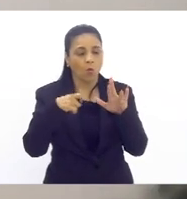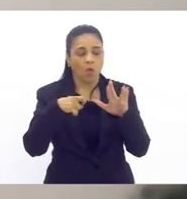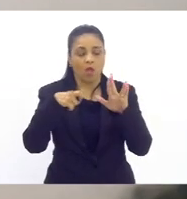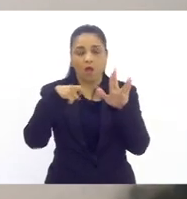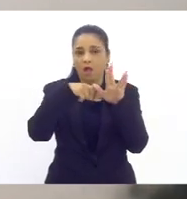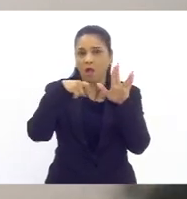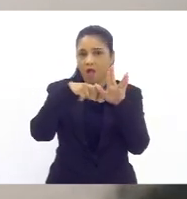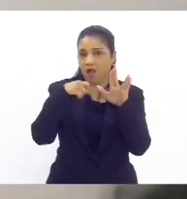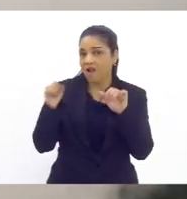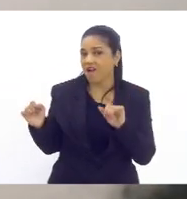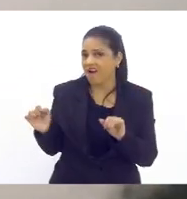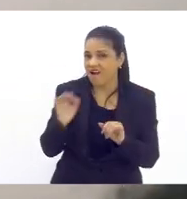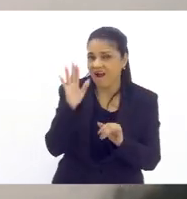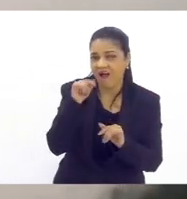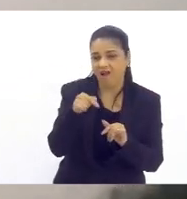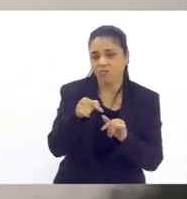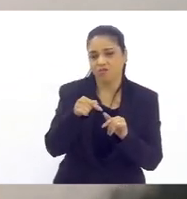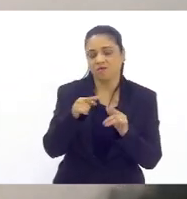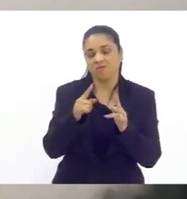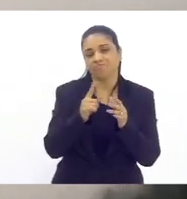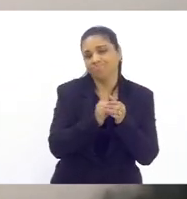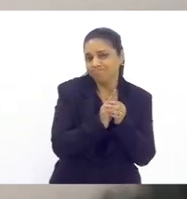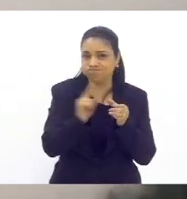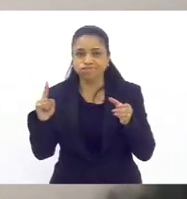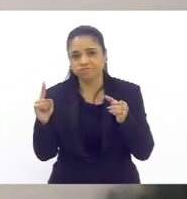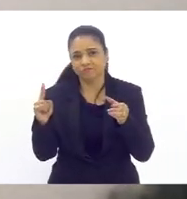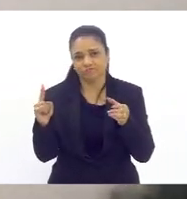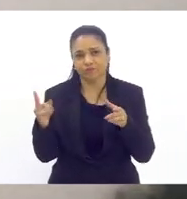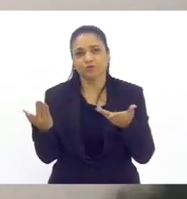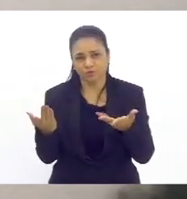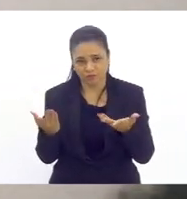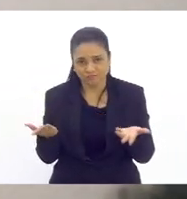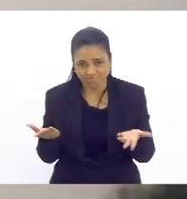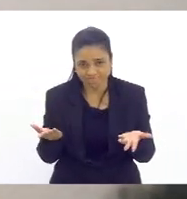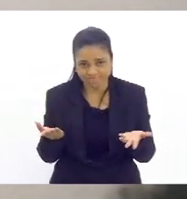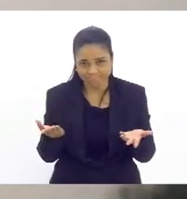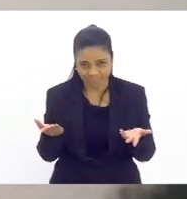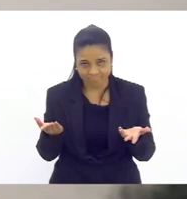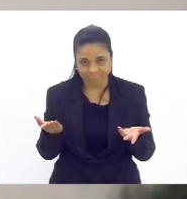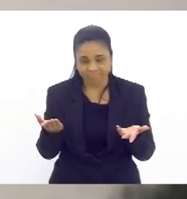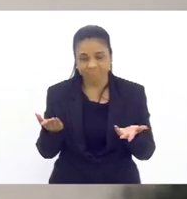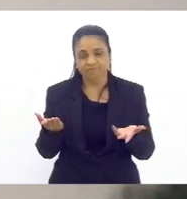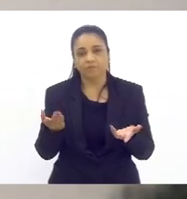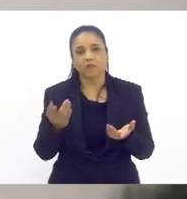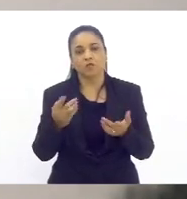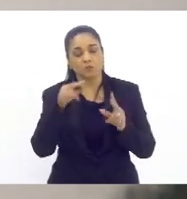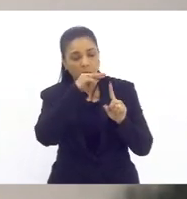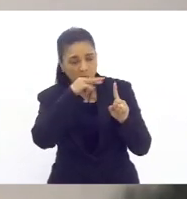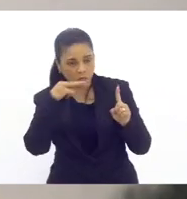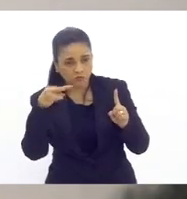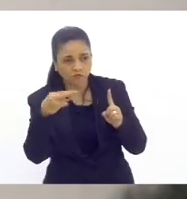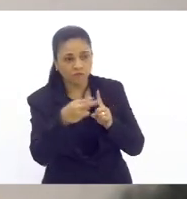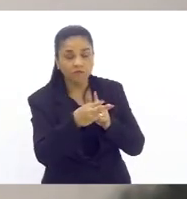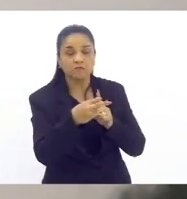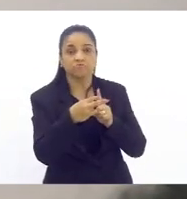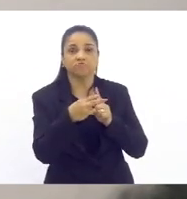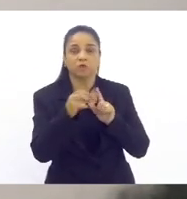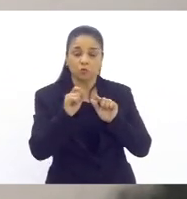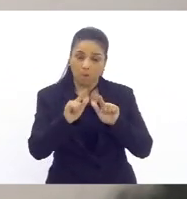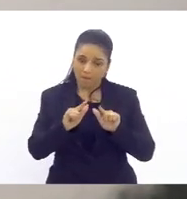acaba também gerando exclusão Então seja do ponto de vista do enfrentamento